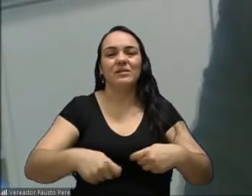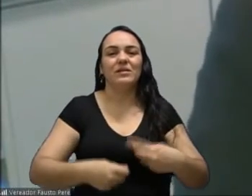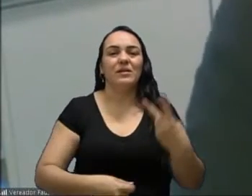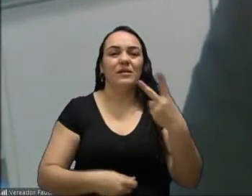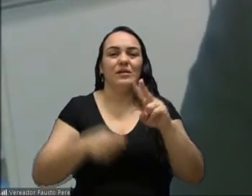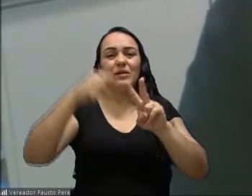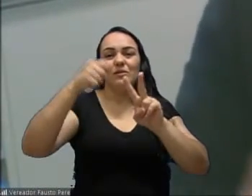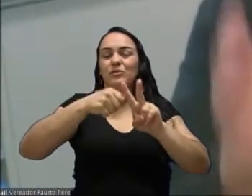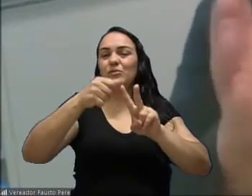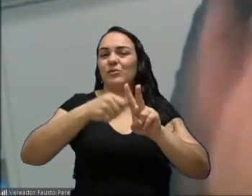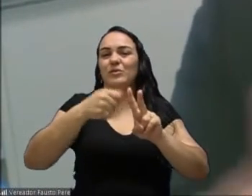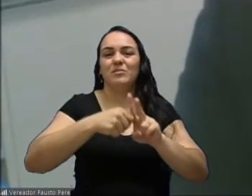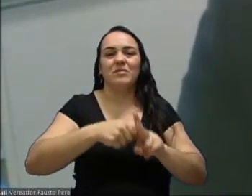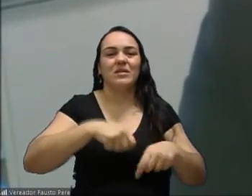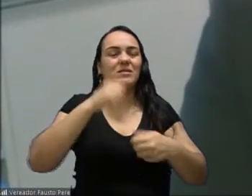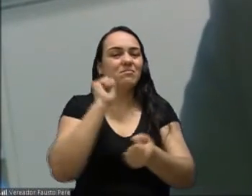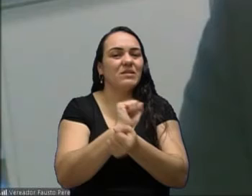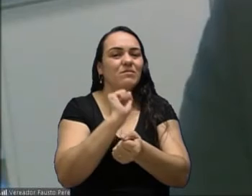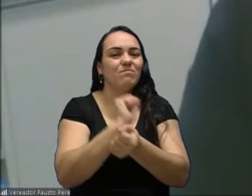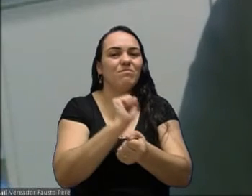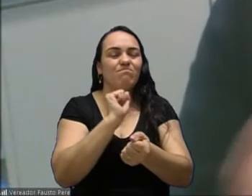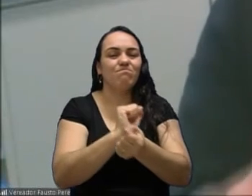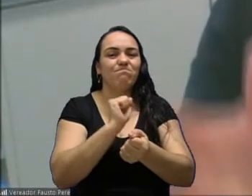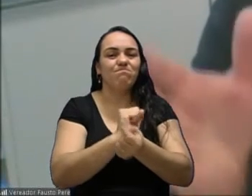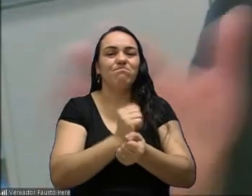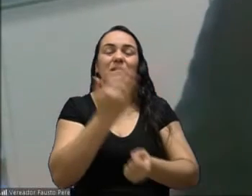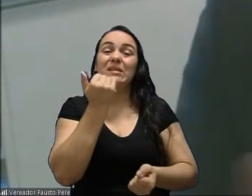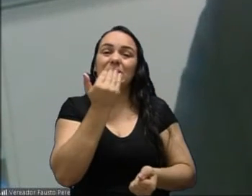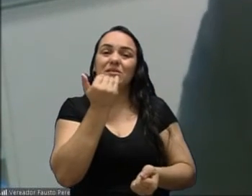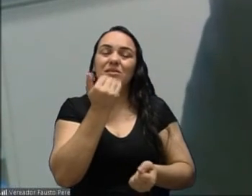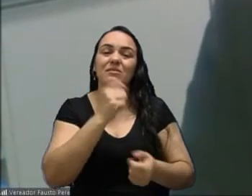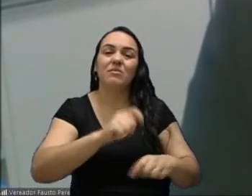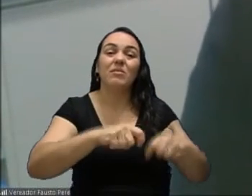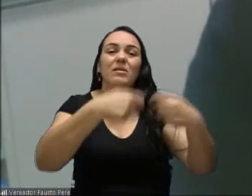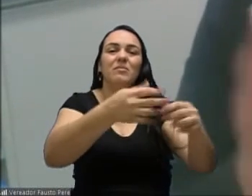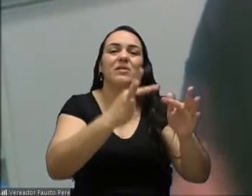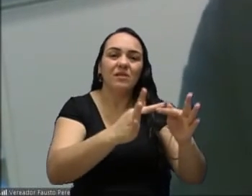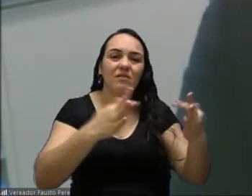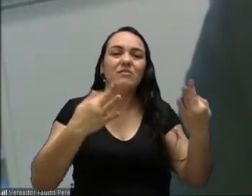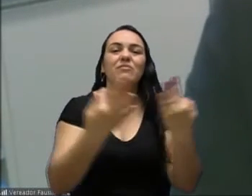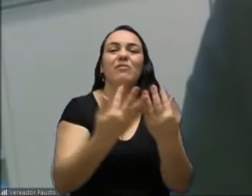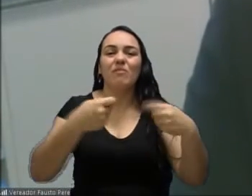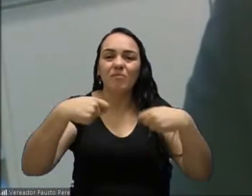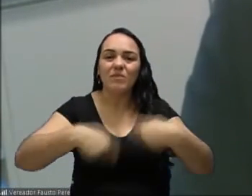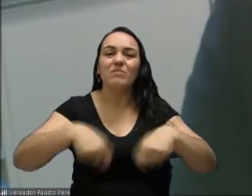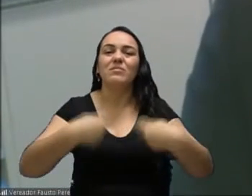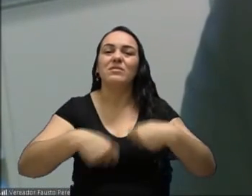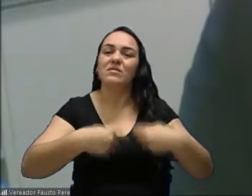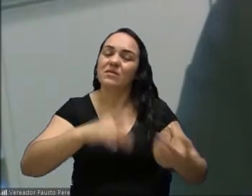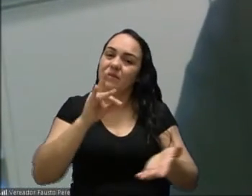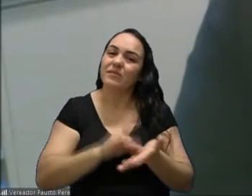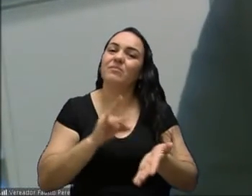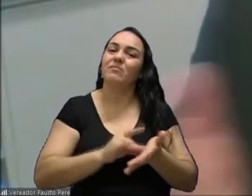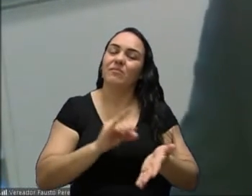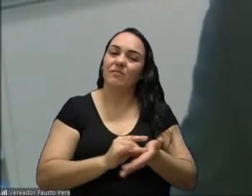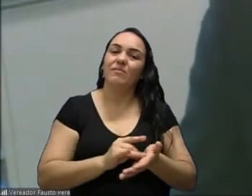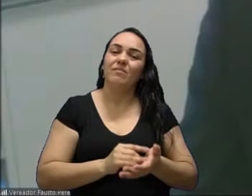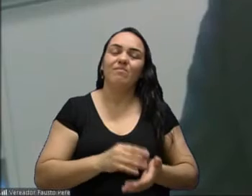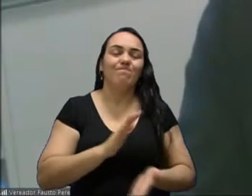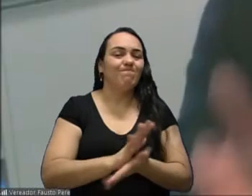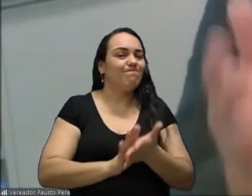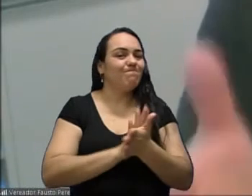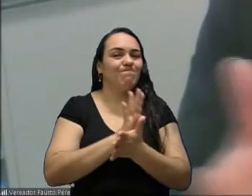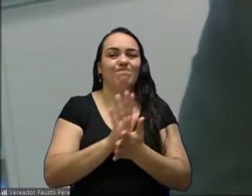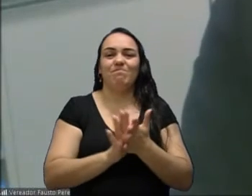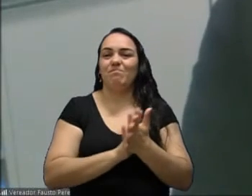dois meses e meio já era para estar esse kit merenda na mão dessas famílias que também estão necessitando desse kit merenda e até agora